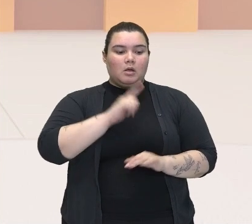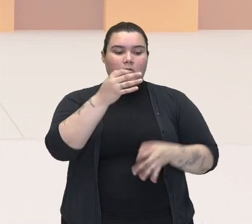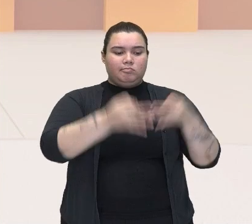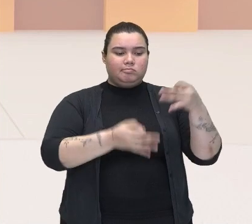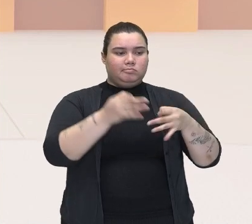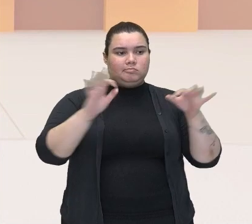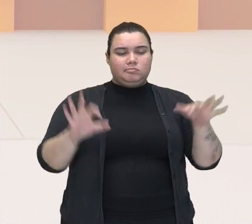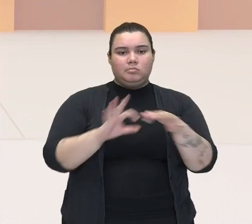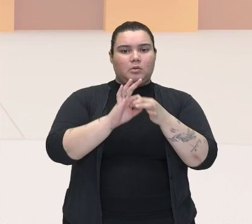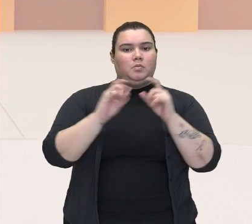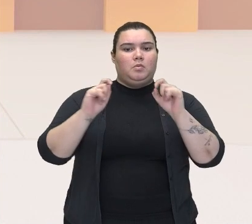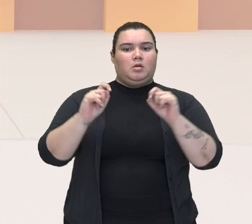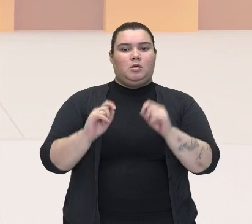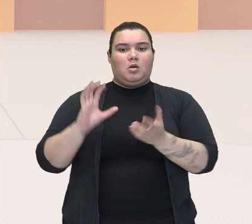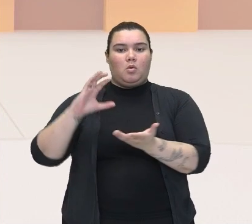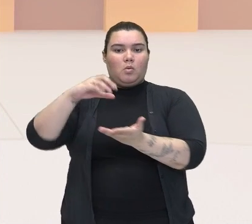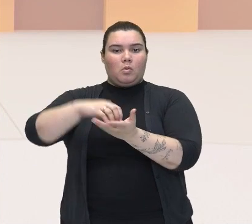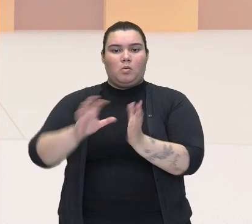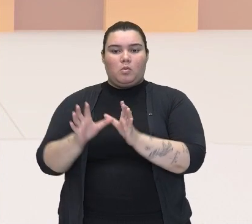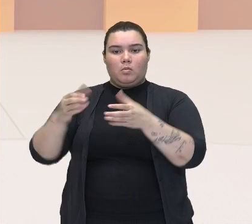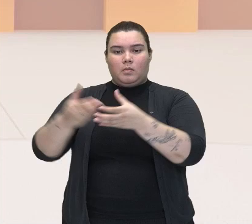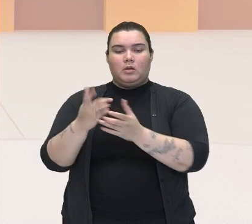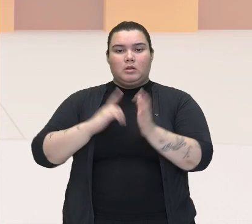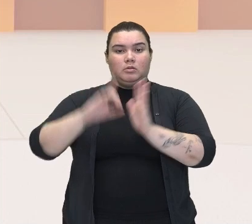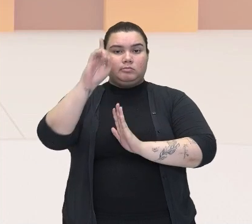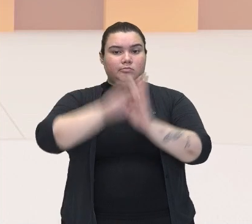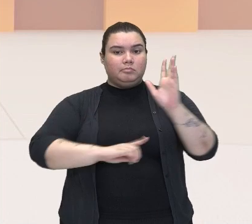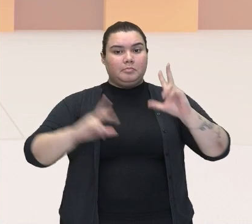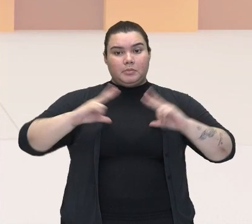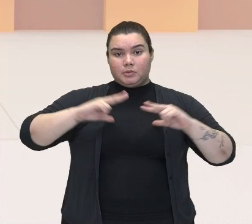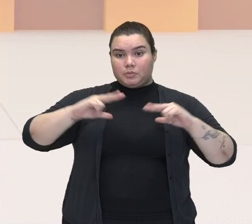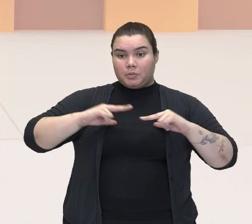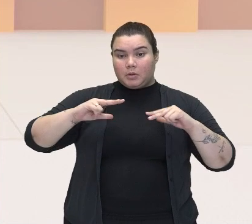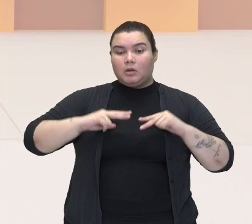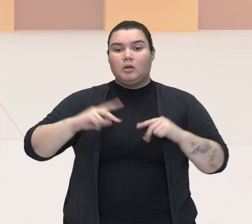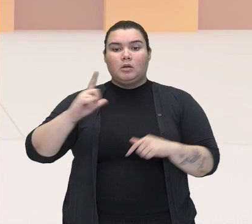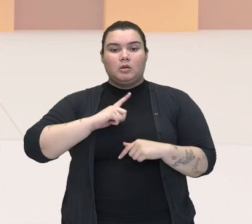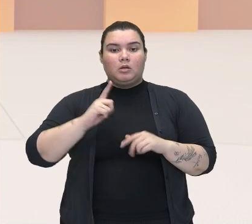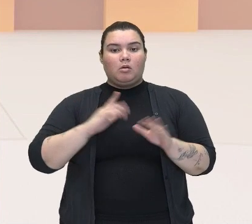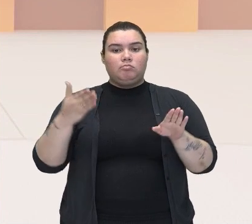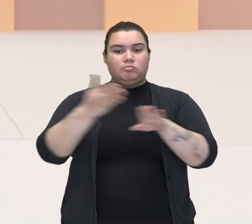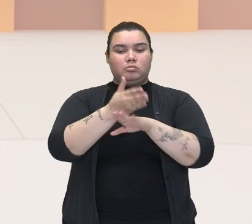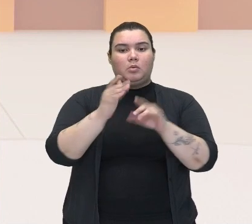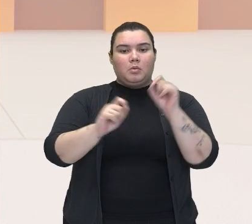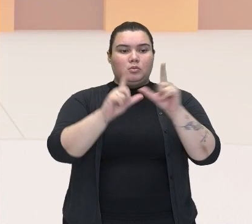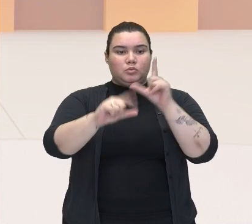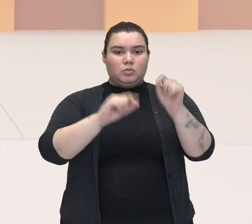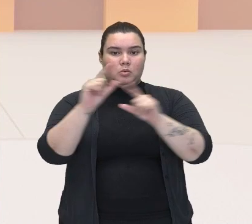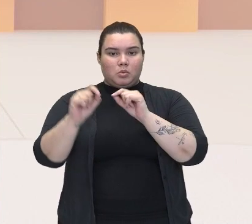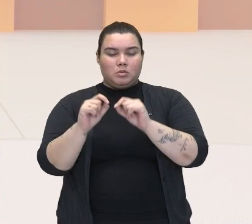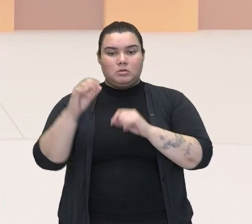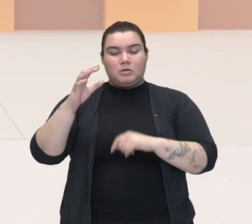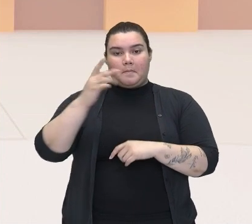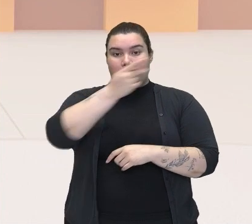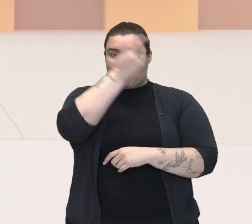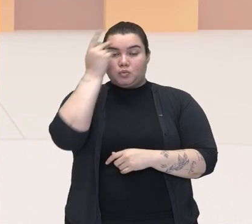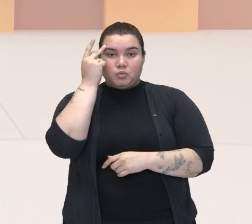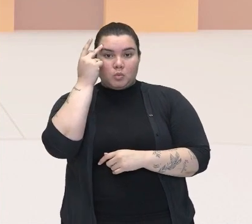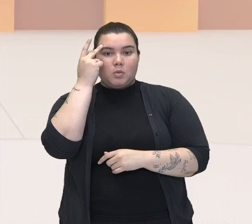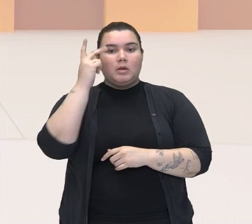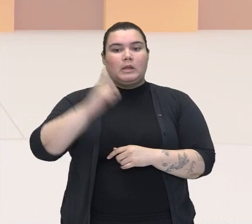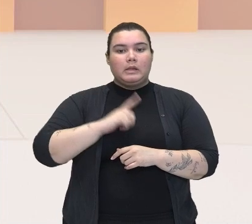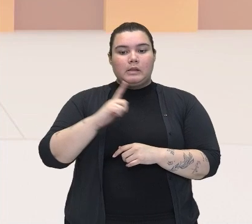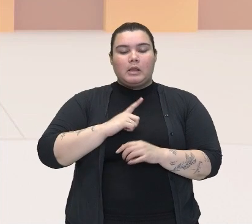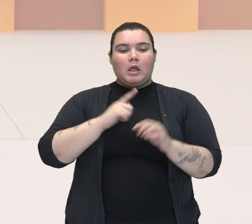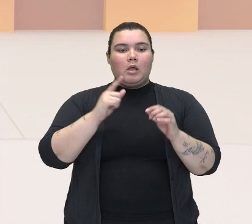Juridicamente, são organizações de direito privado que congregam cidadãos com